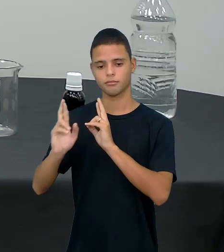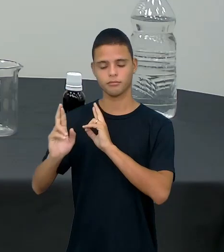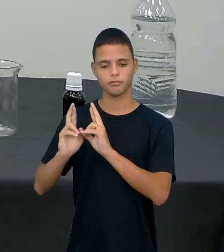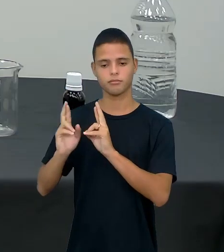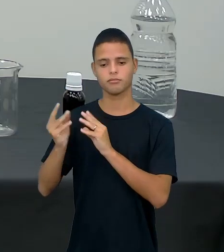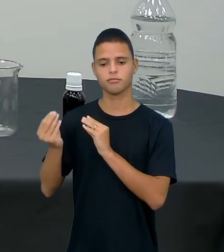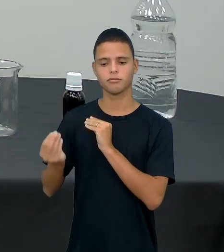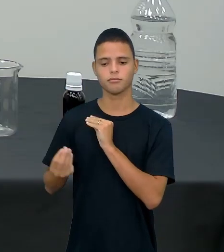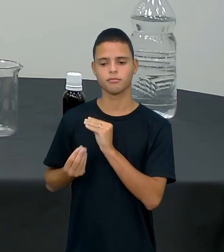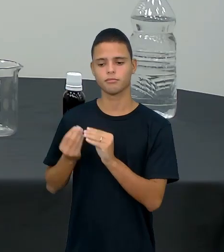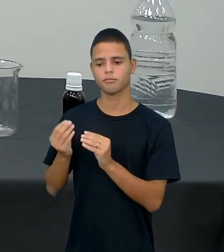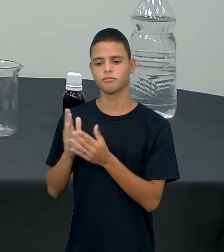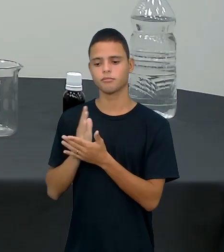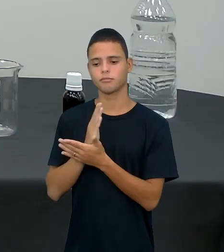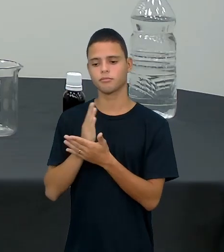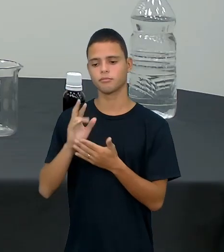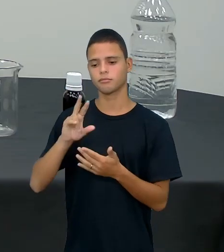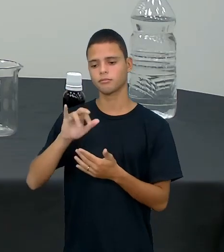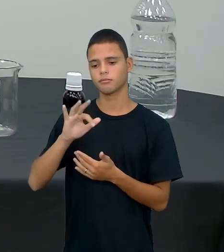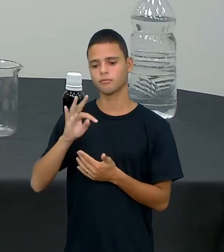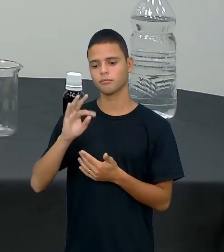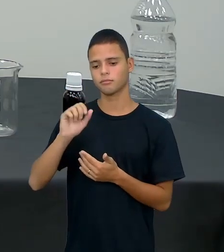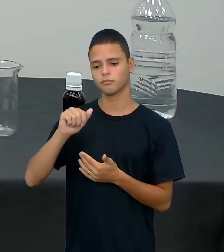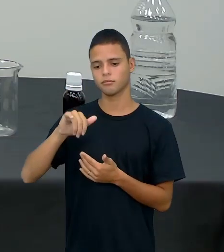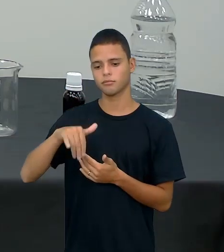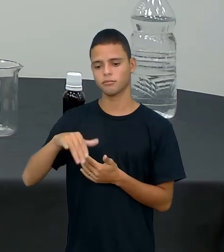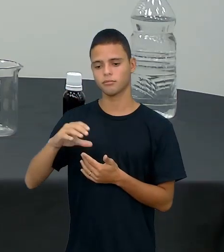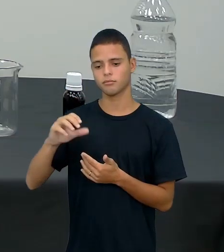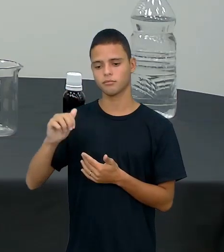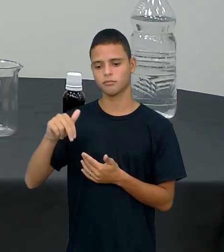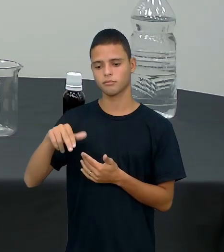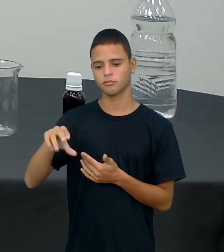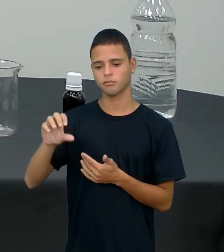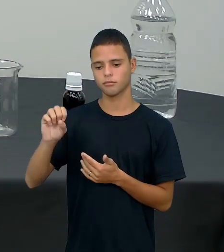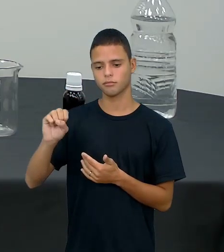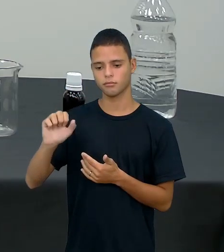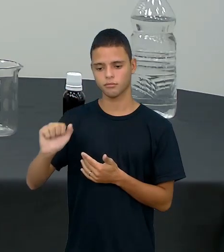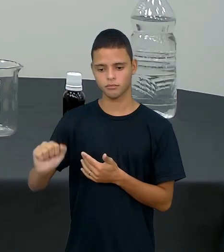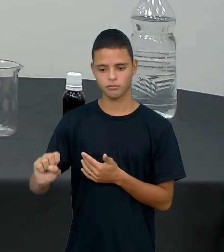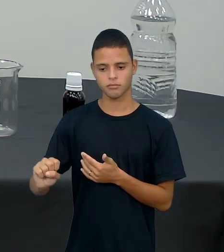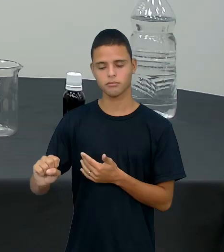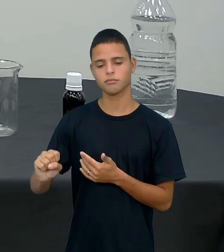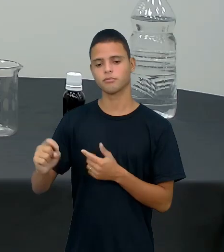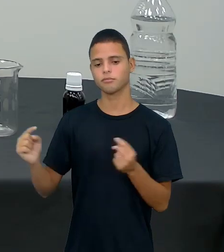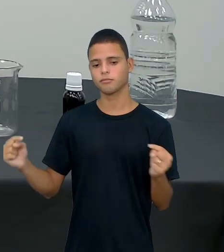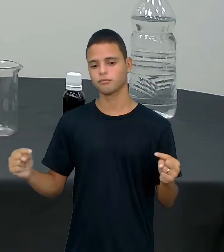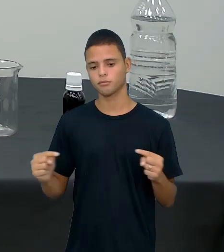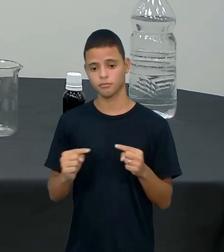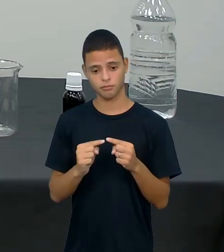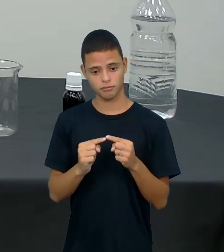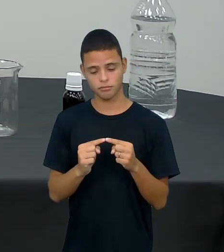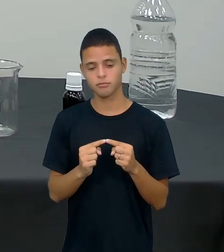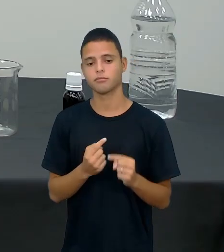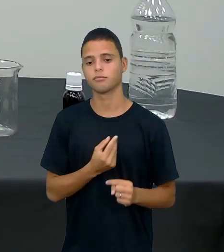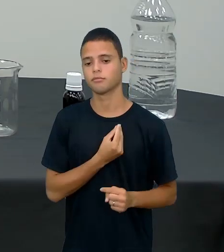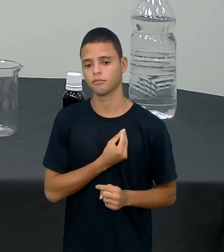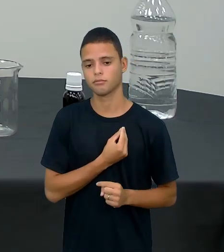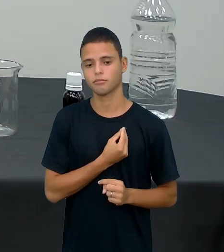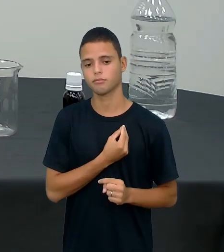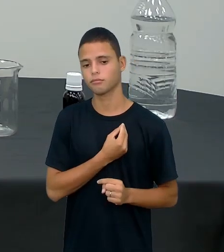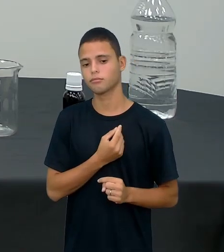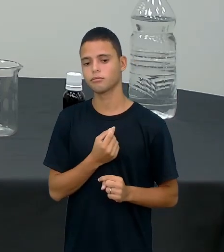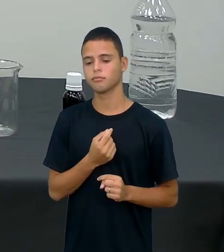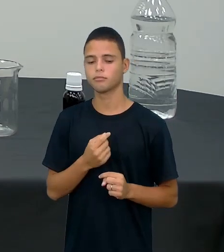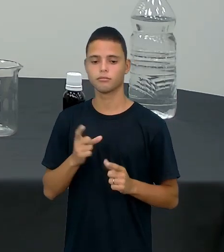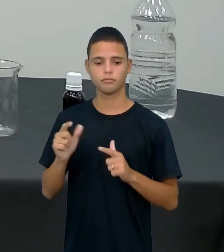como esses nutrientes que fazem parte, então, desses ciclos, né, que estão presentes, então, nesses ciclos, eles estão